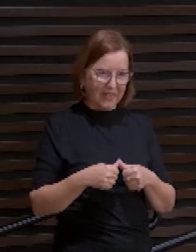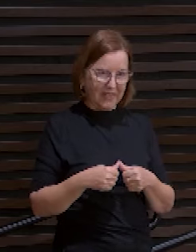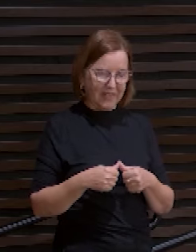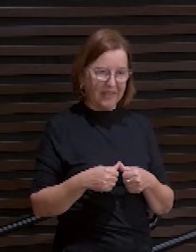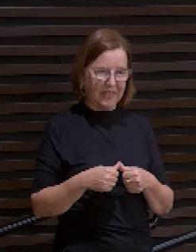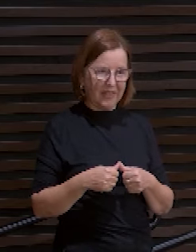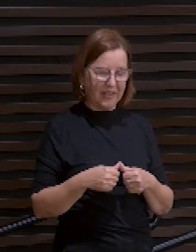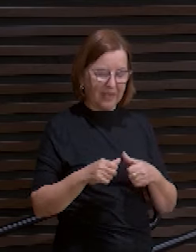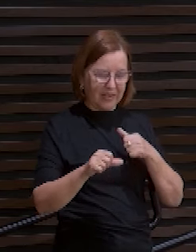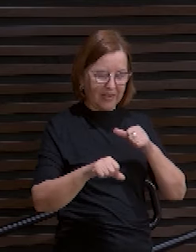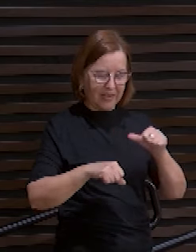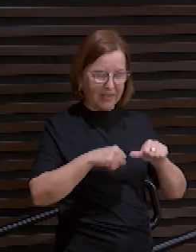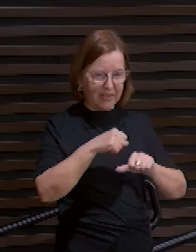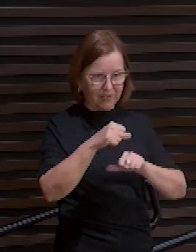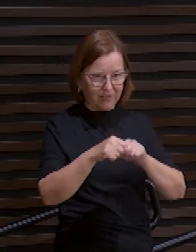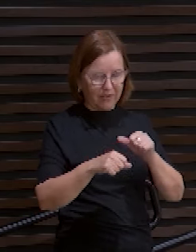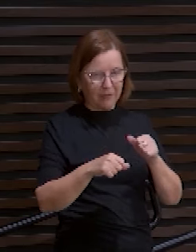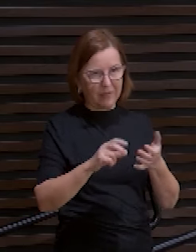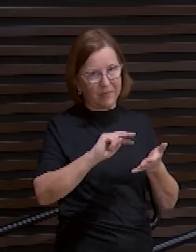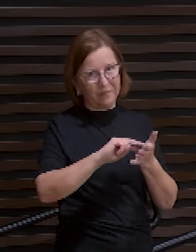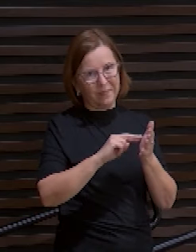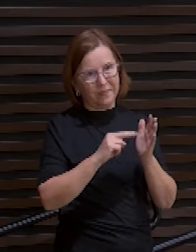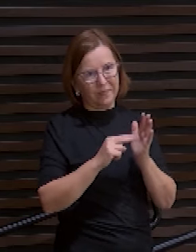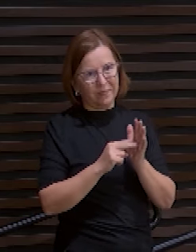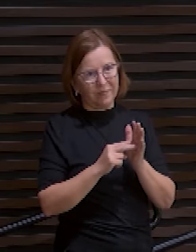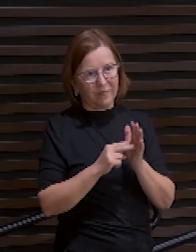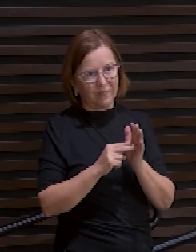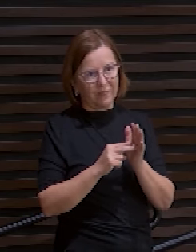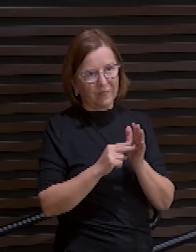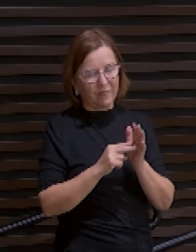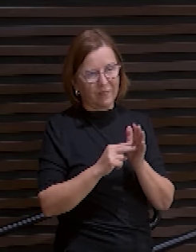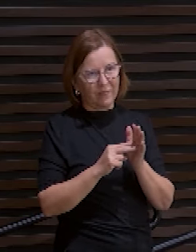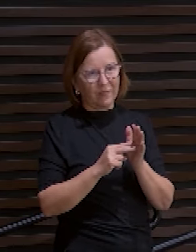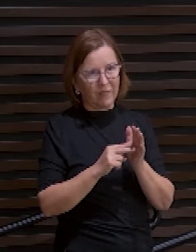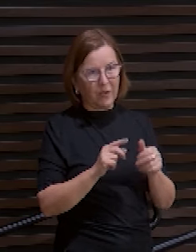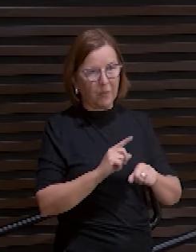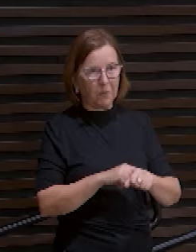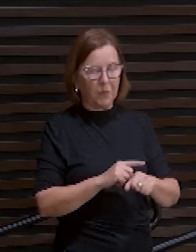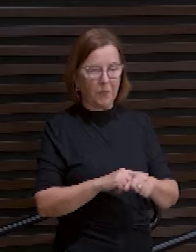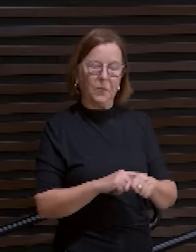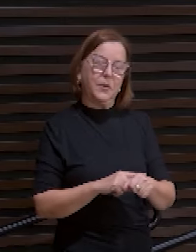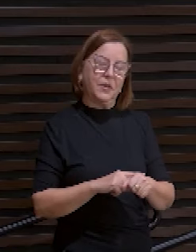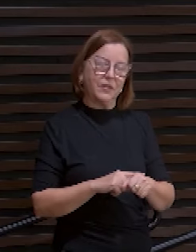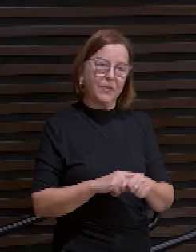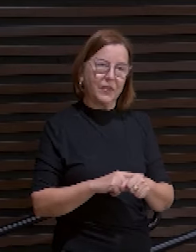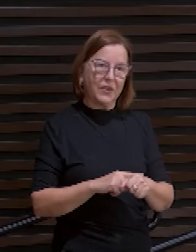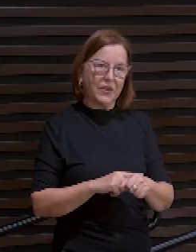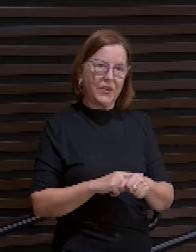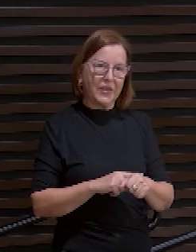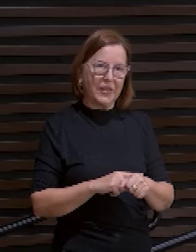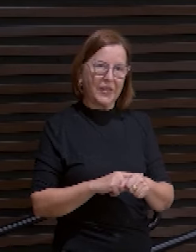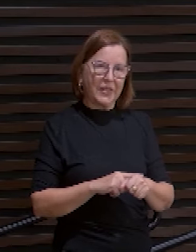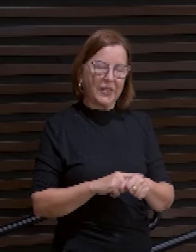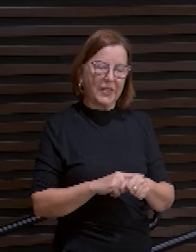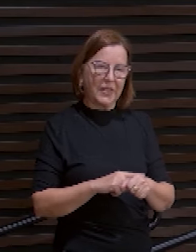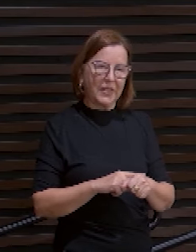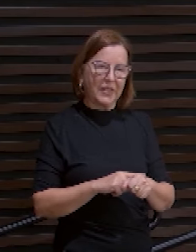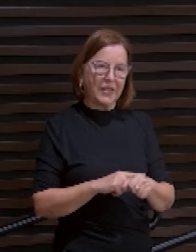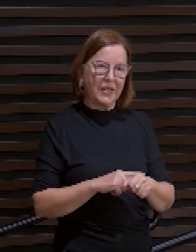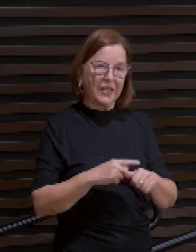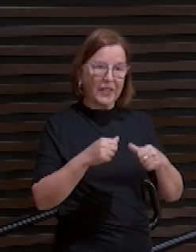verbo ou seja algo está sendo feito em nós e não a partir de